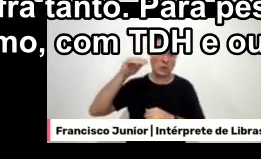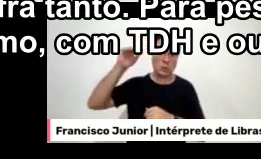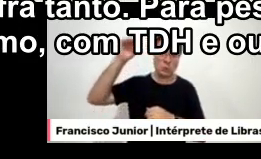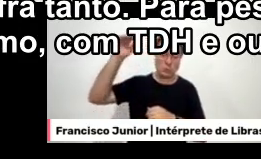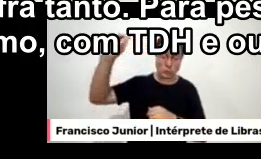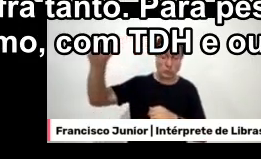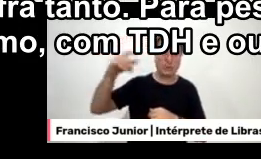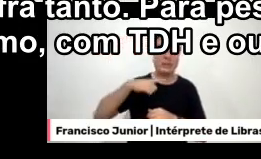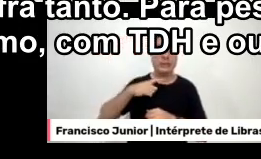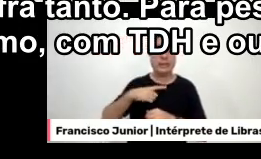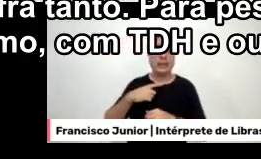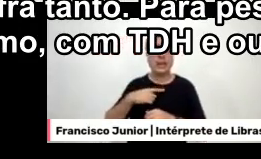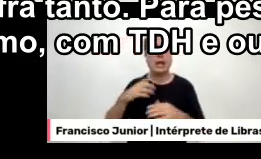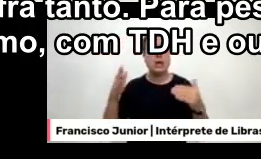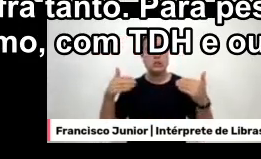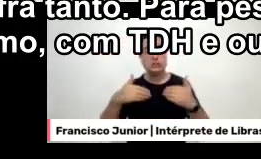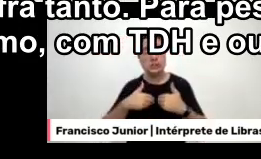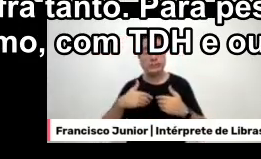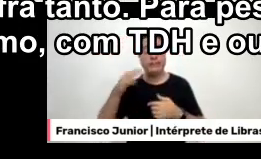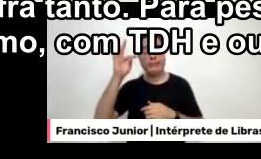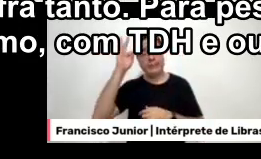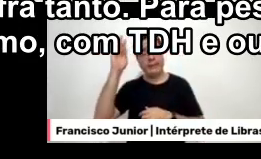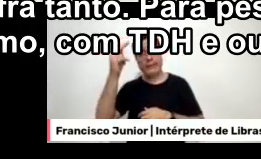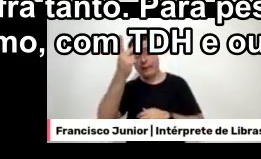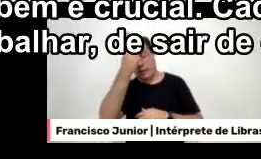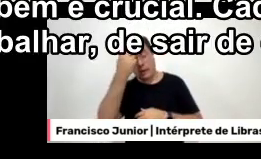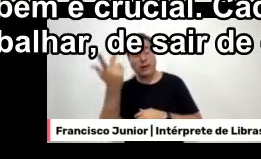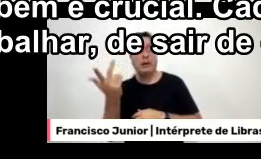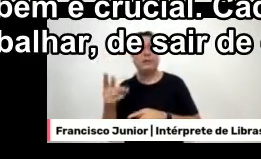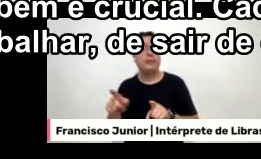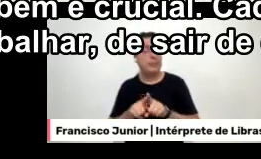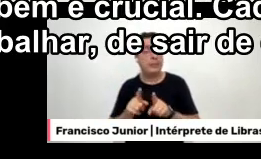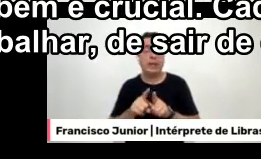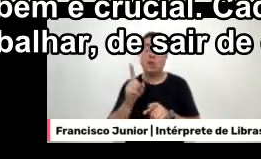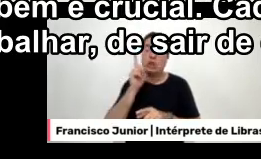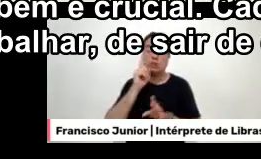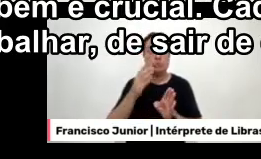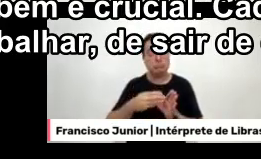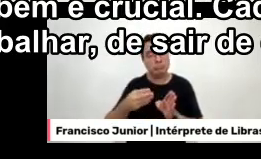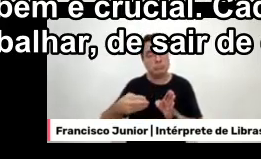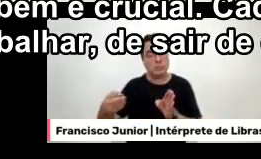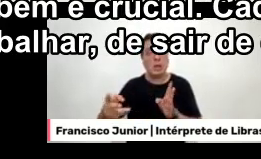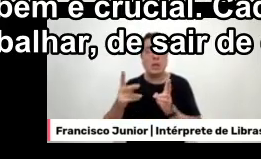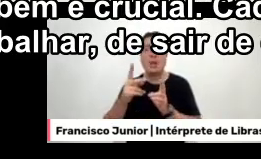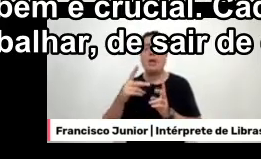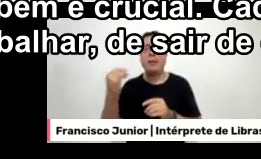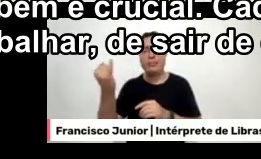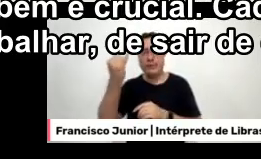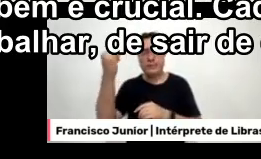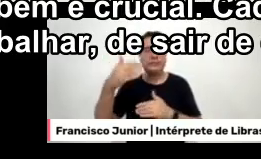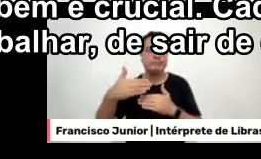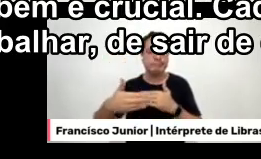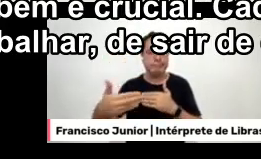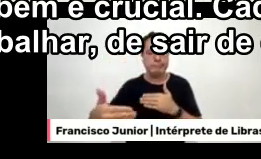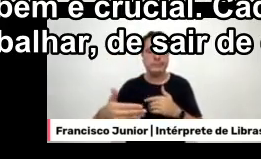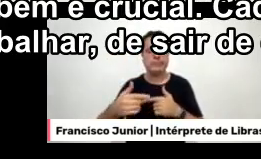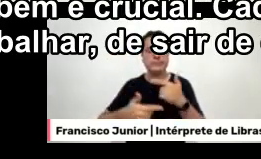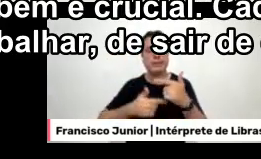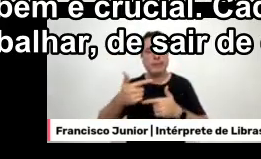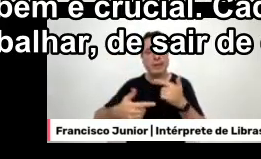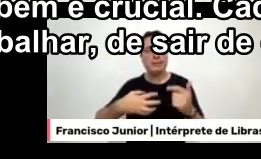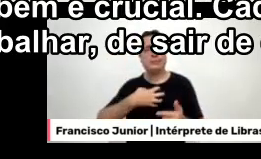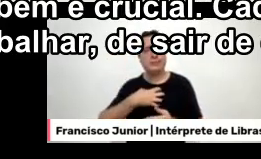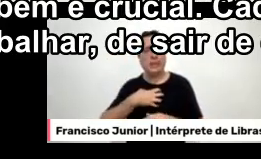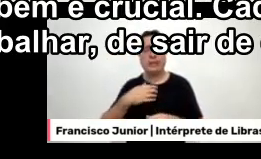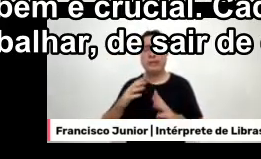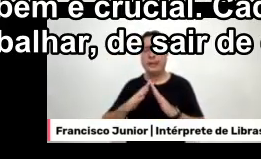com TDAH e outros transtornos, a rotina também é crucial. Cada um tem o seu jeito de trabalhar, de sair de casa,